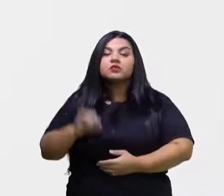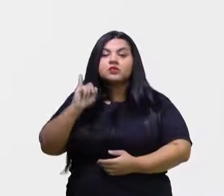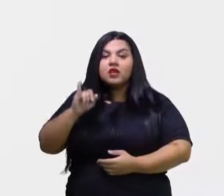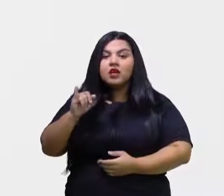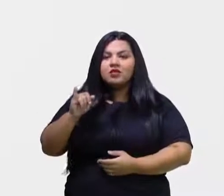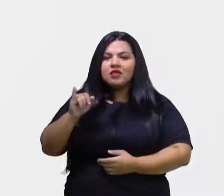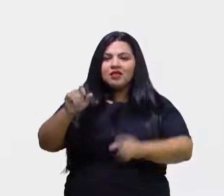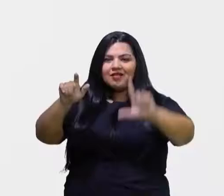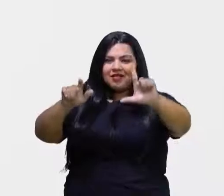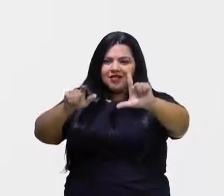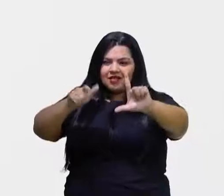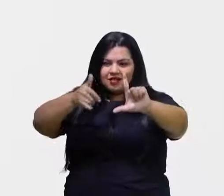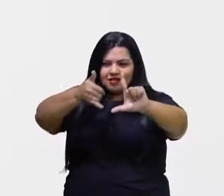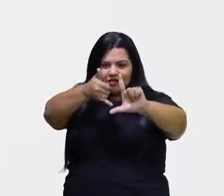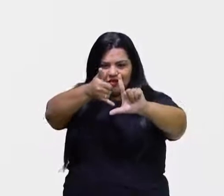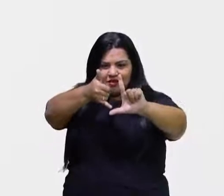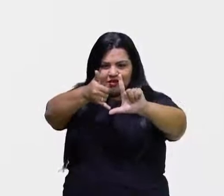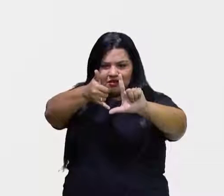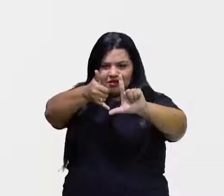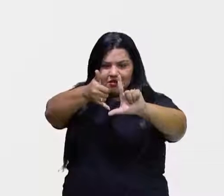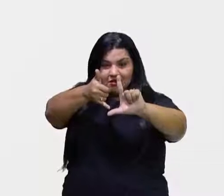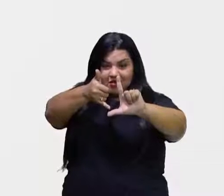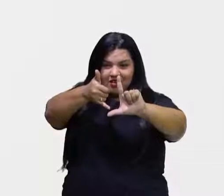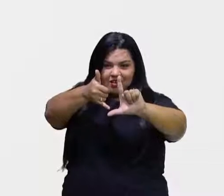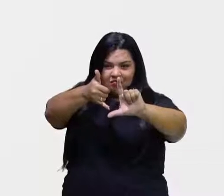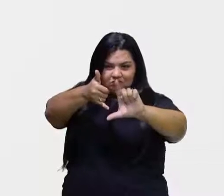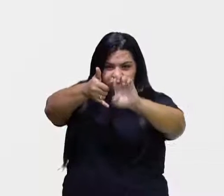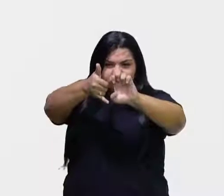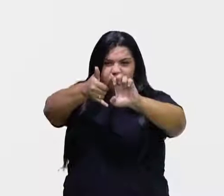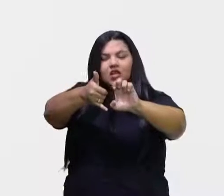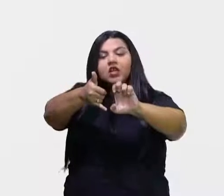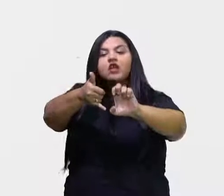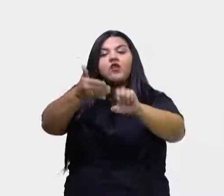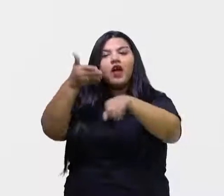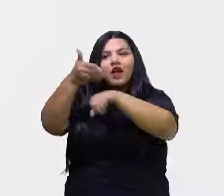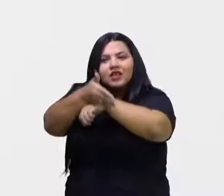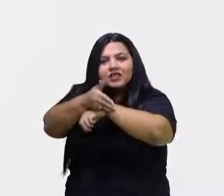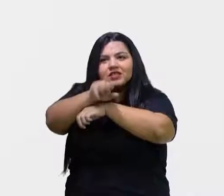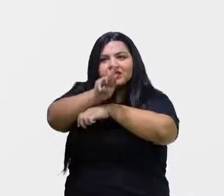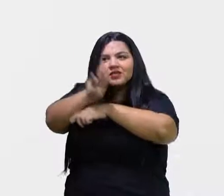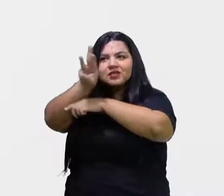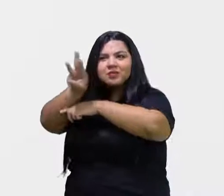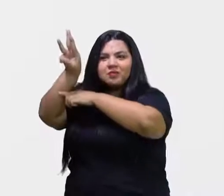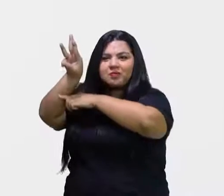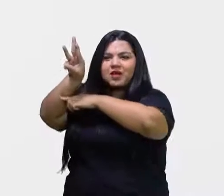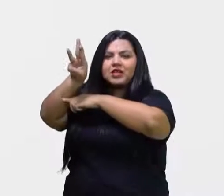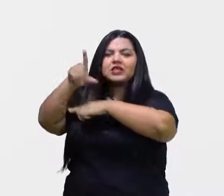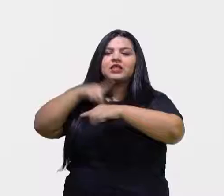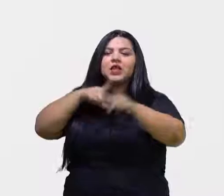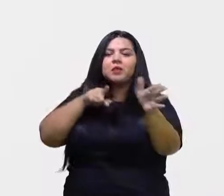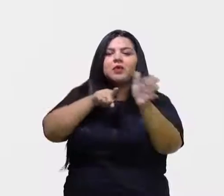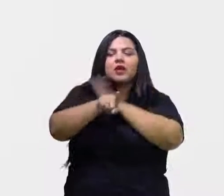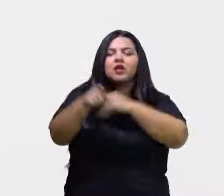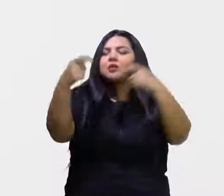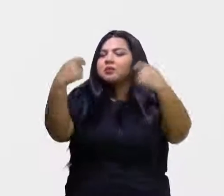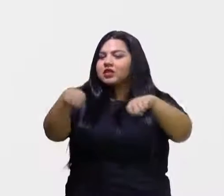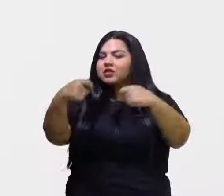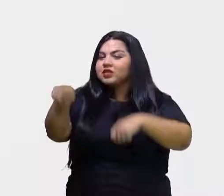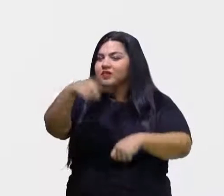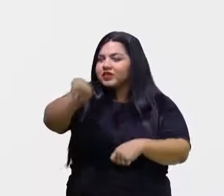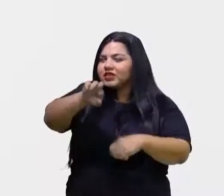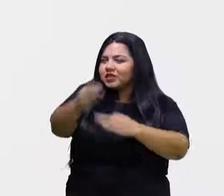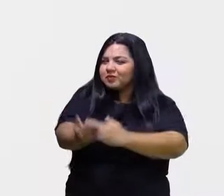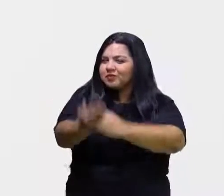você fizer isso, você vai acessar uma página que tem uma pergunta. E eu preciso que vocês